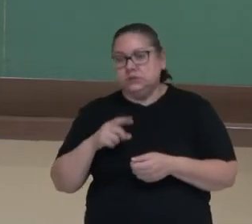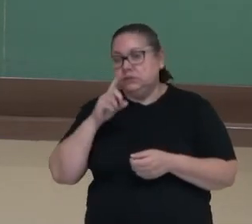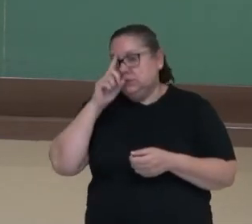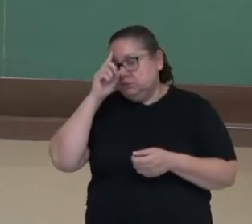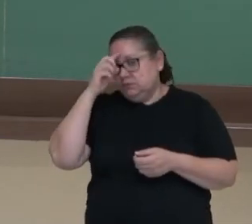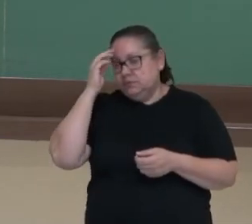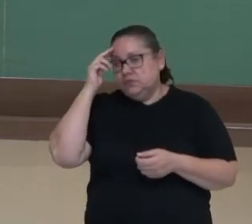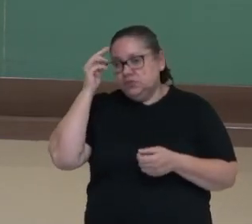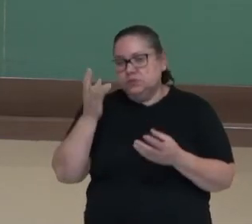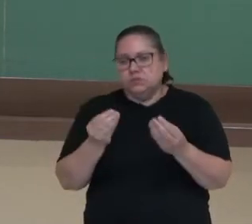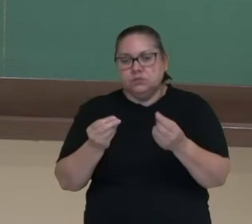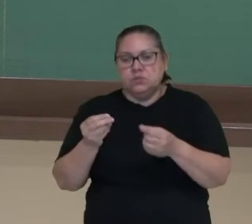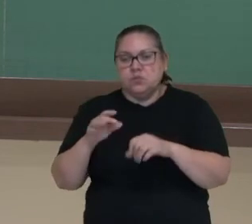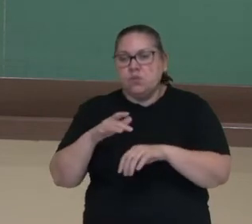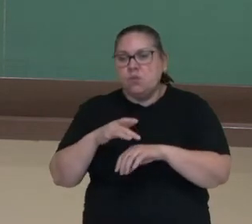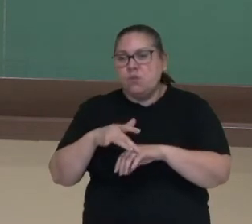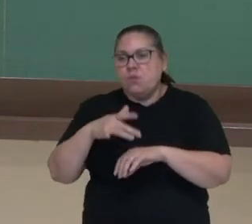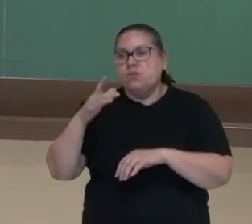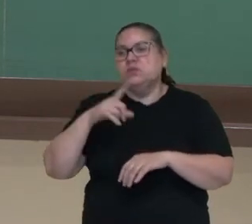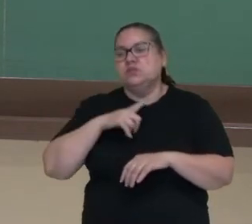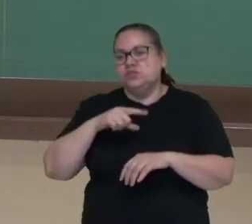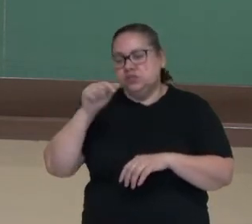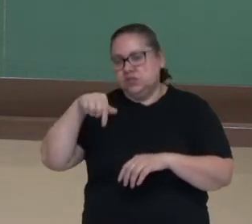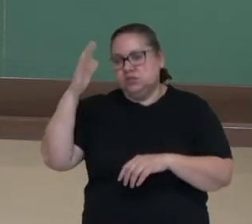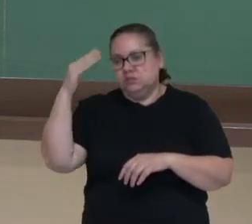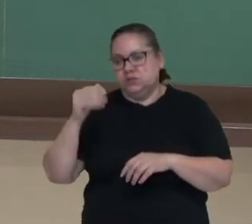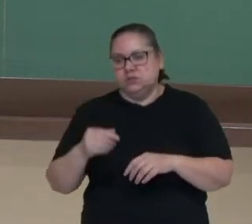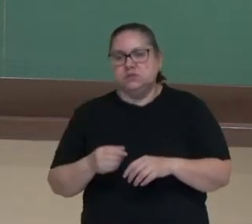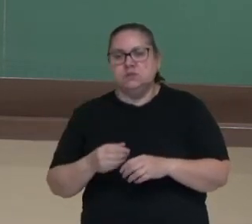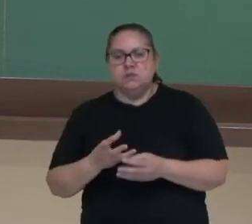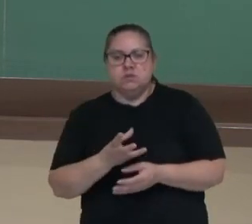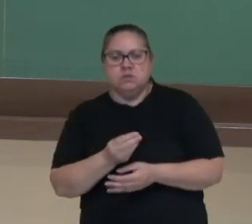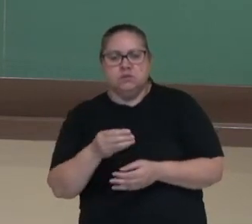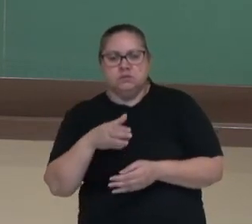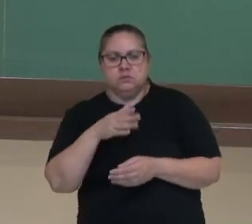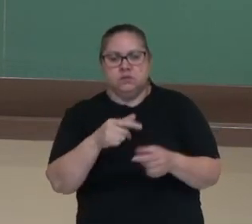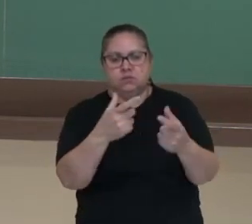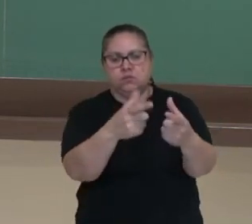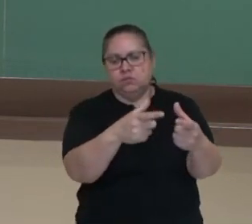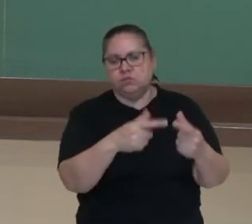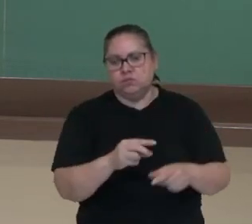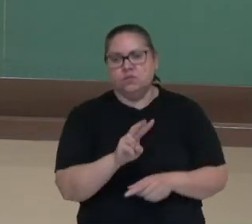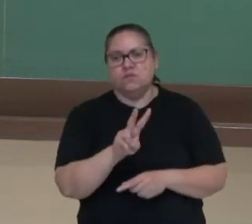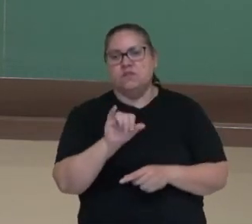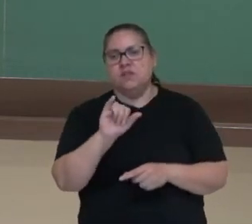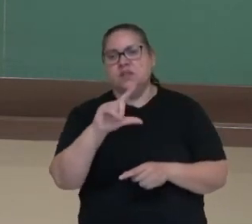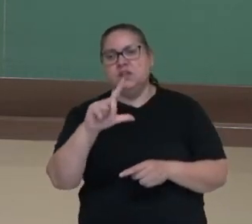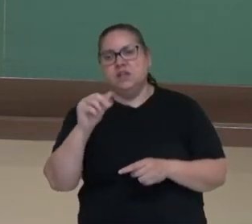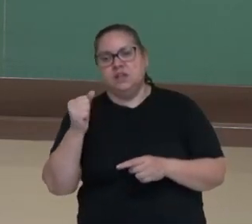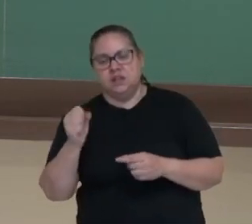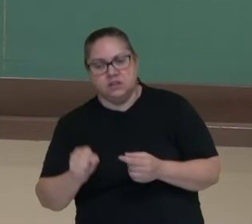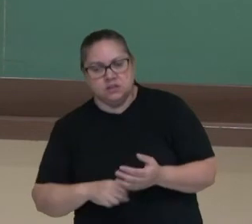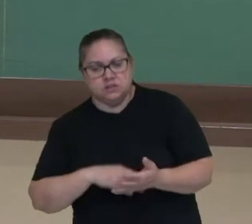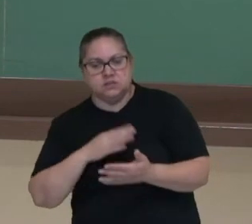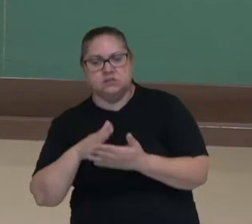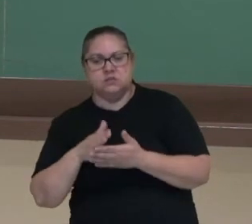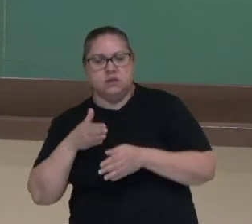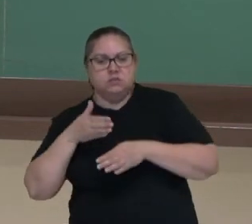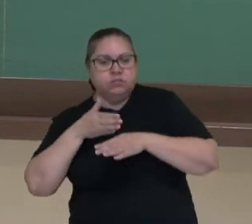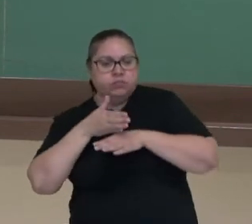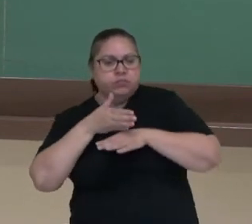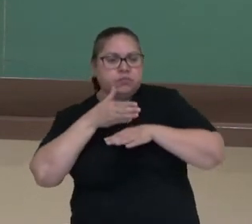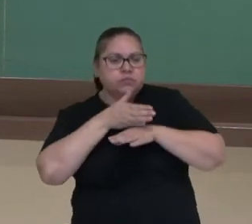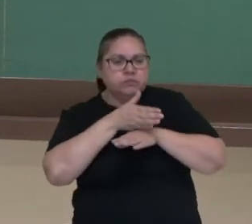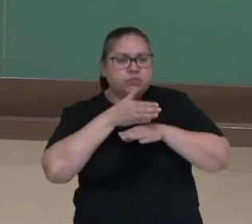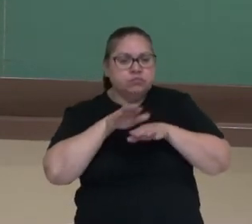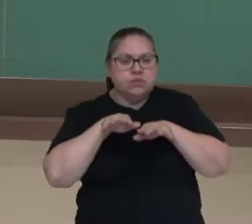a quantidade de ouro que tinha. São eles também que vão passar em vários locais, fundar vilas, né? Enfim,